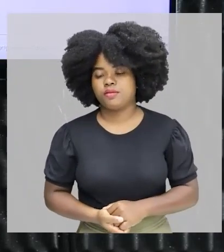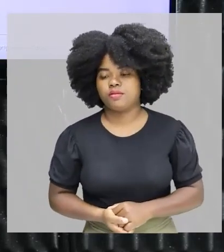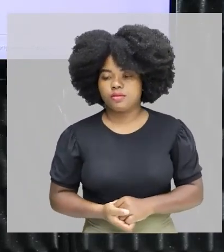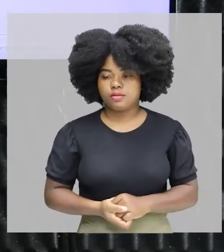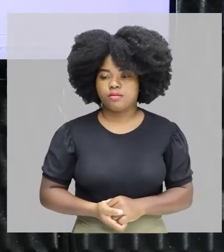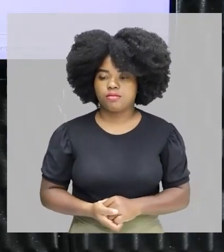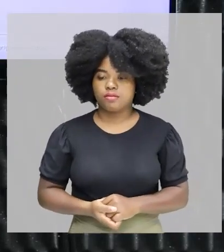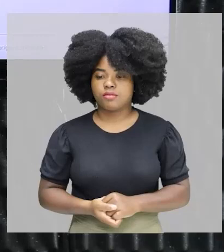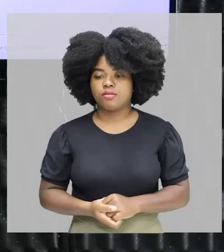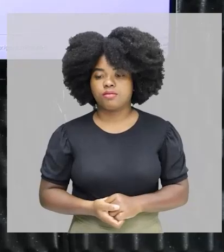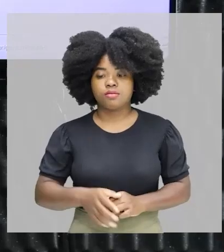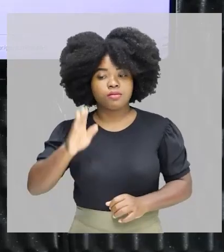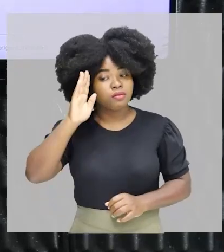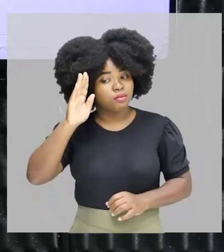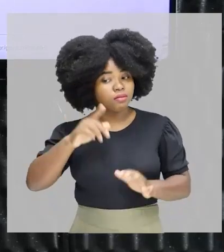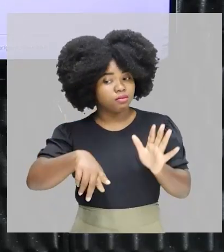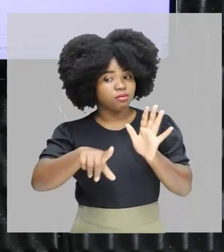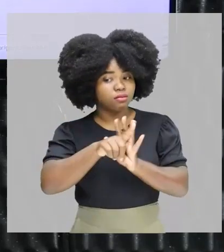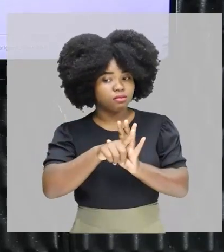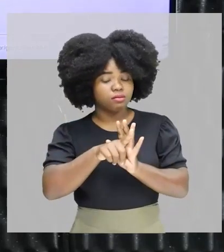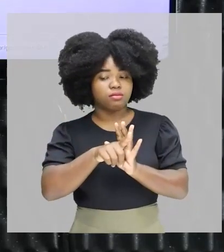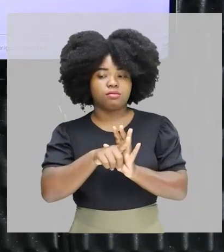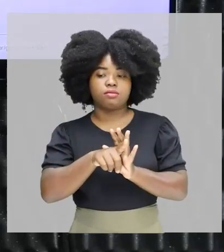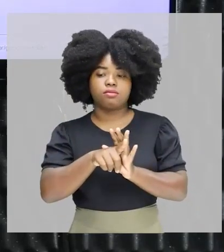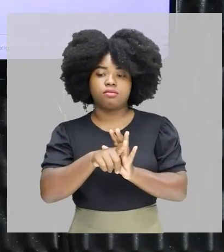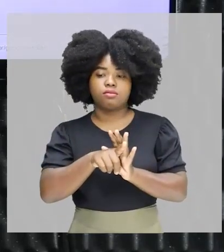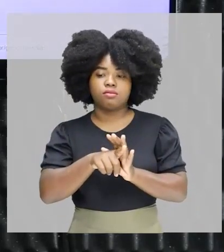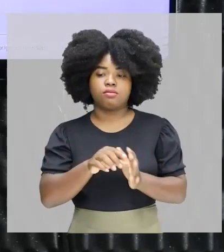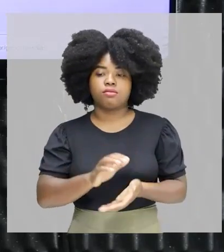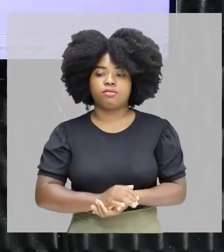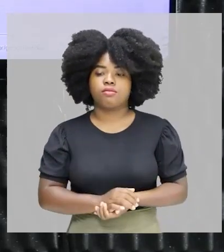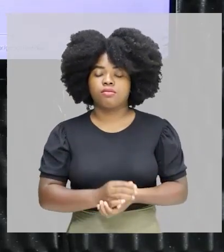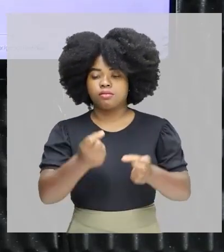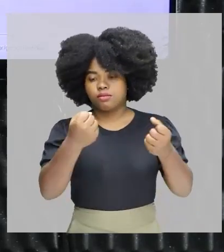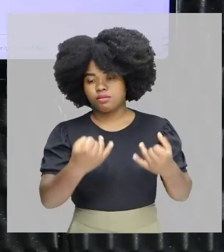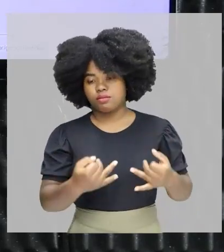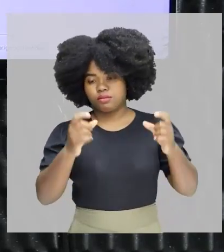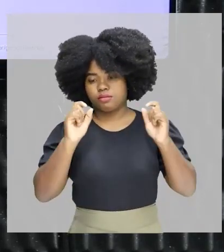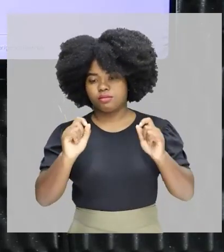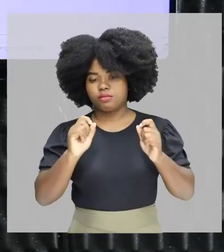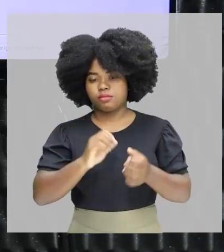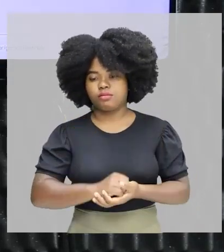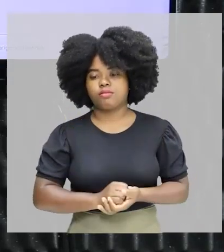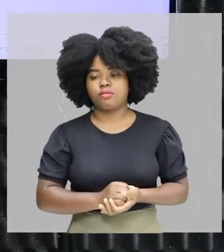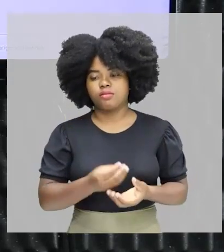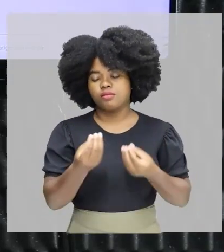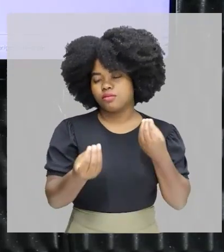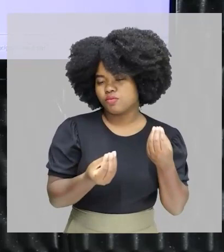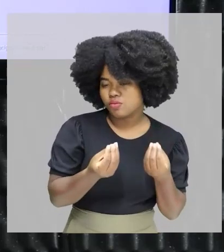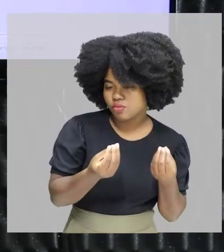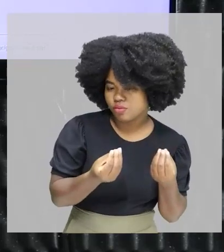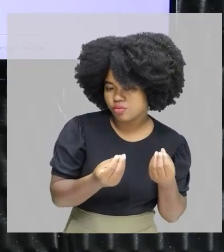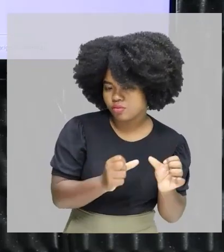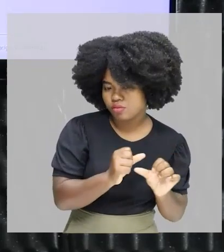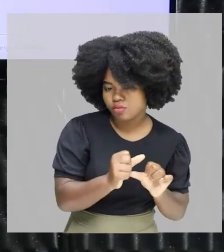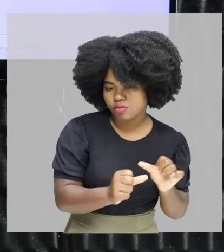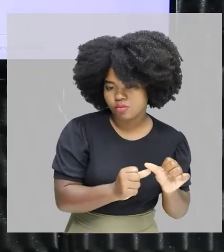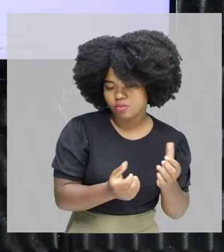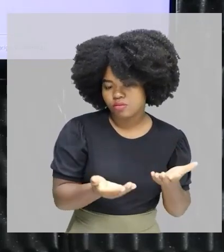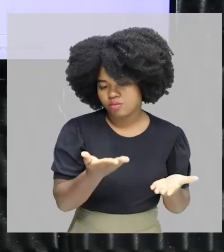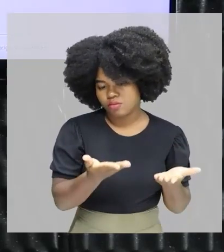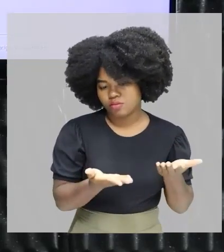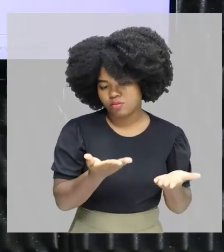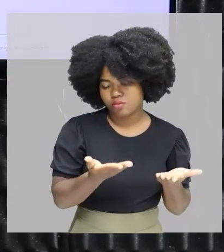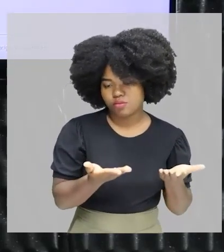o princípio de Le Chatelier, ele vai explicar como que uma perturbação, né, ela vai alterar